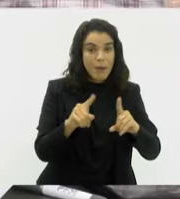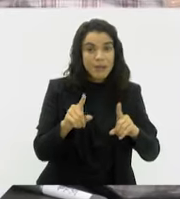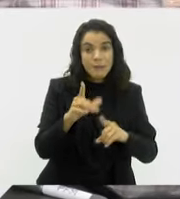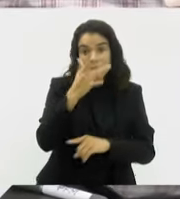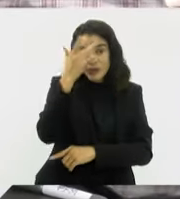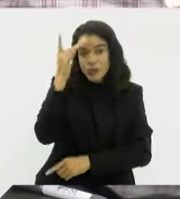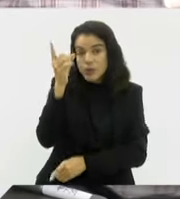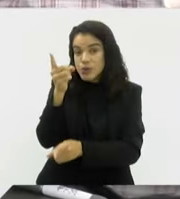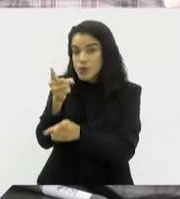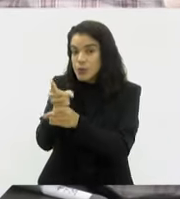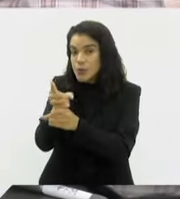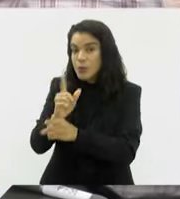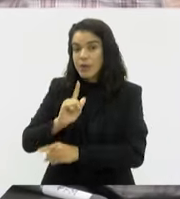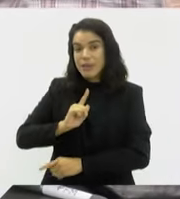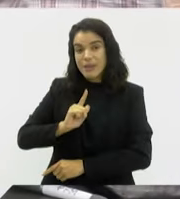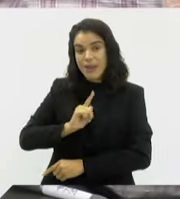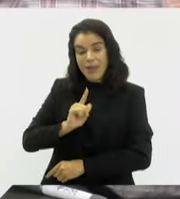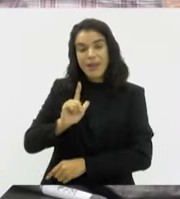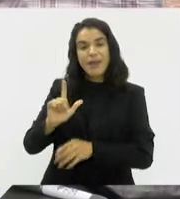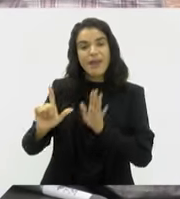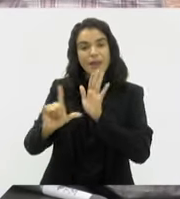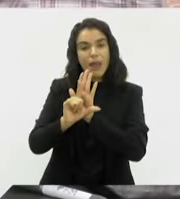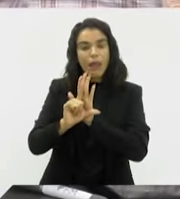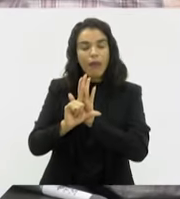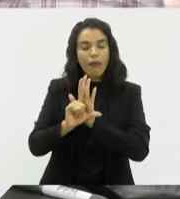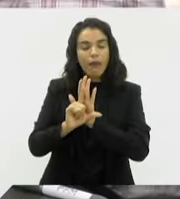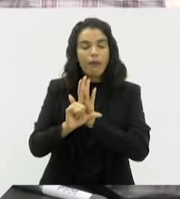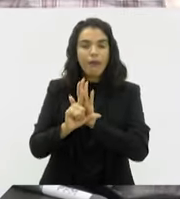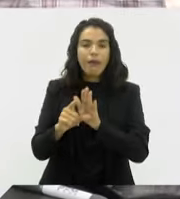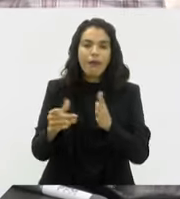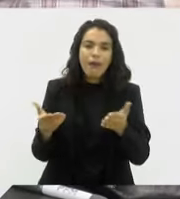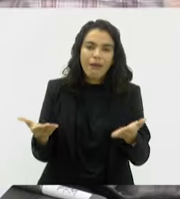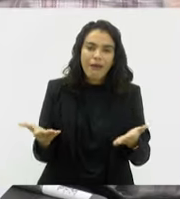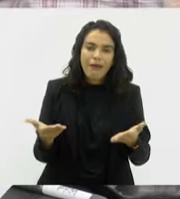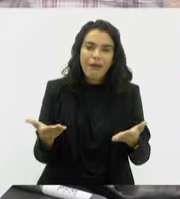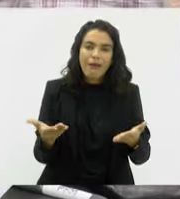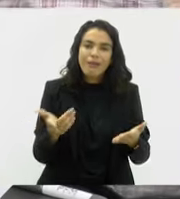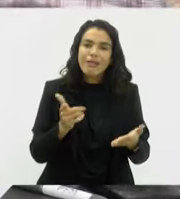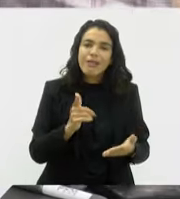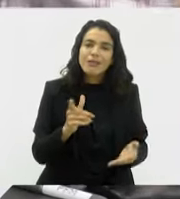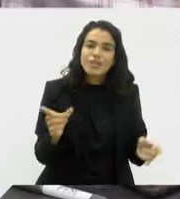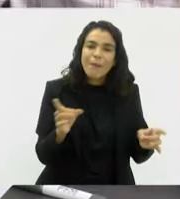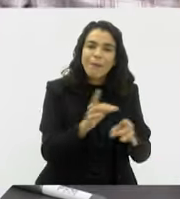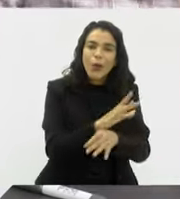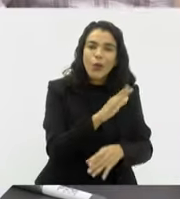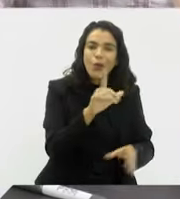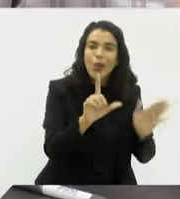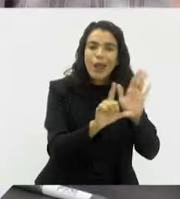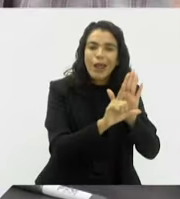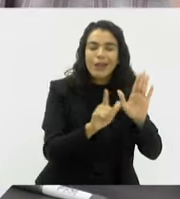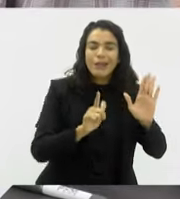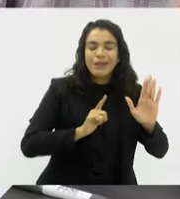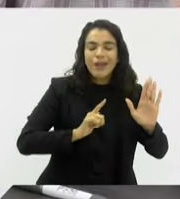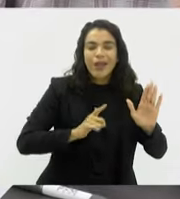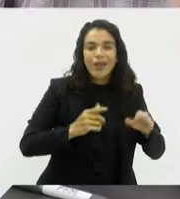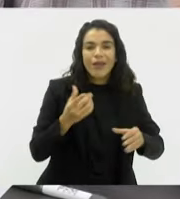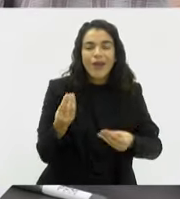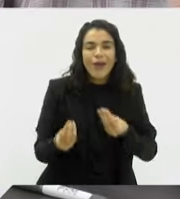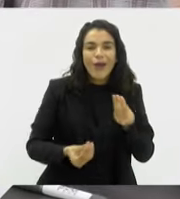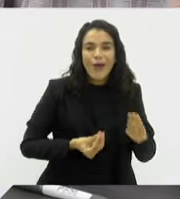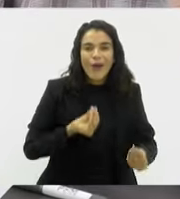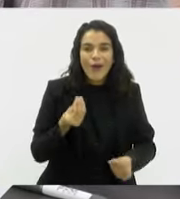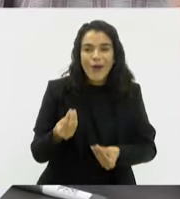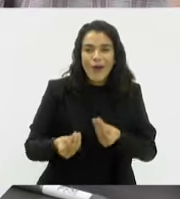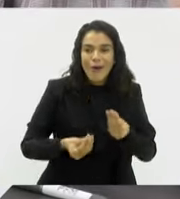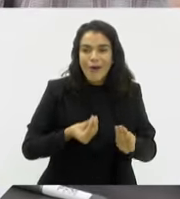lei, a gente não vai pagar o mico de votar uma lei que já existe. Se alguém advertir antes da votação, vale